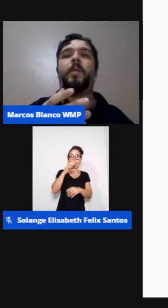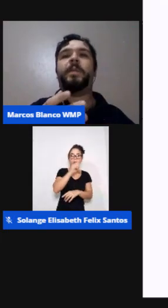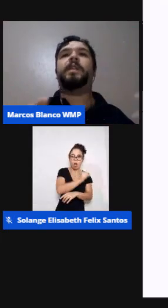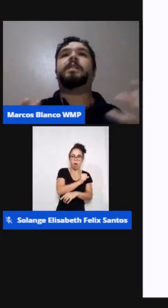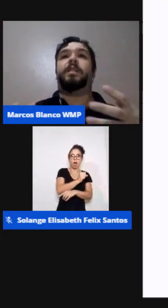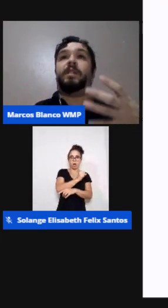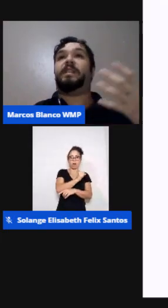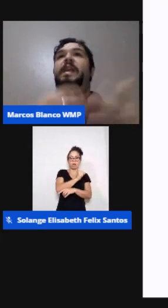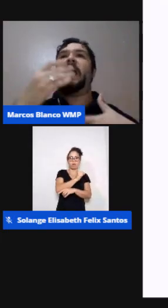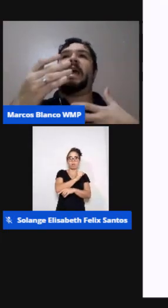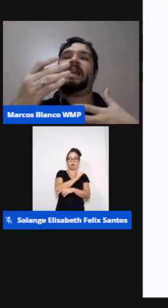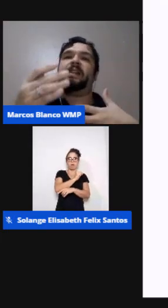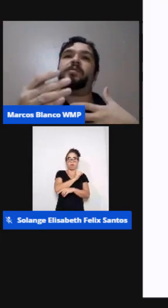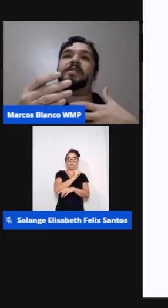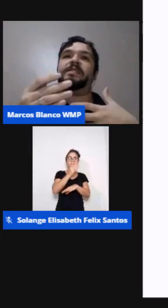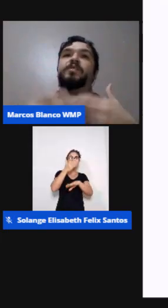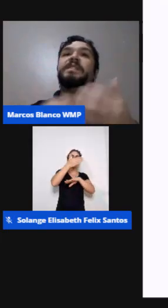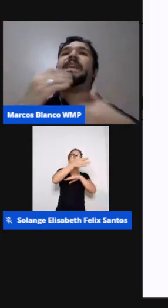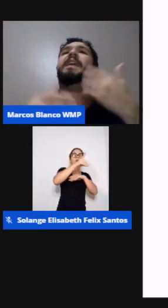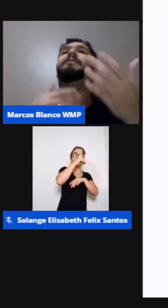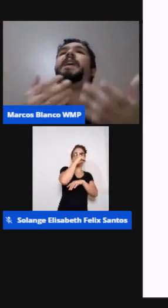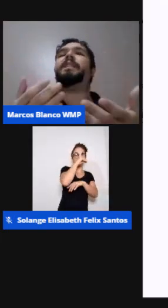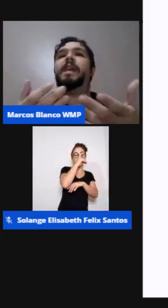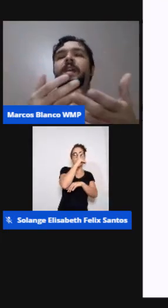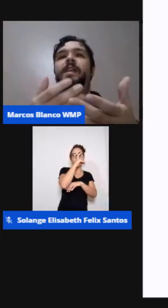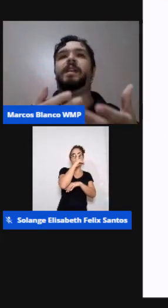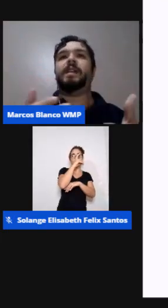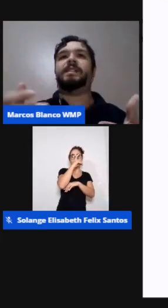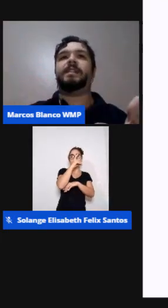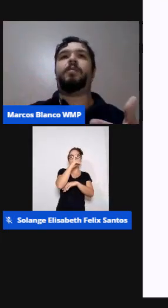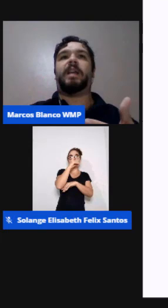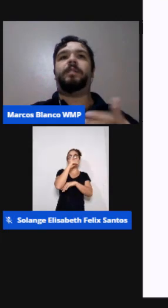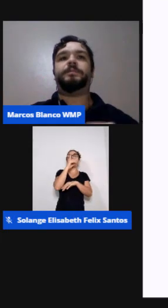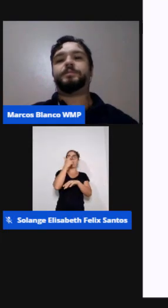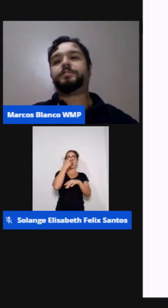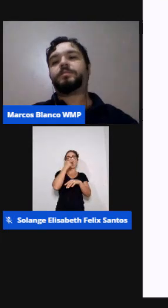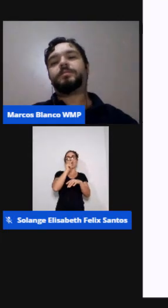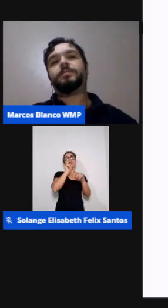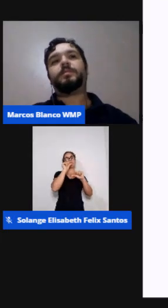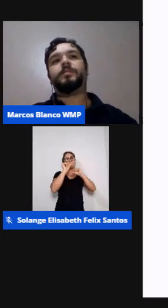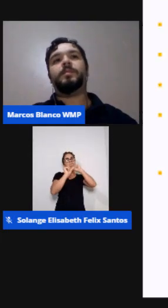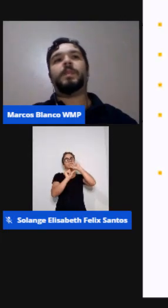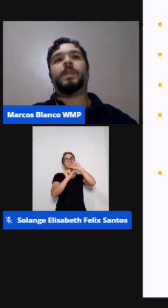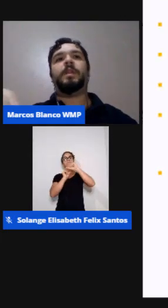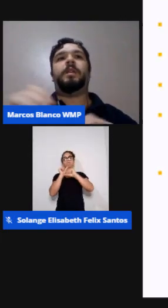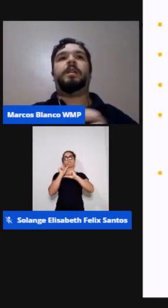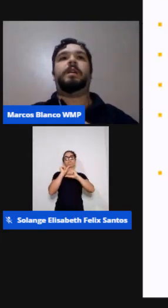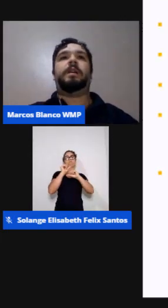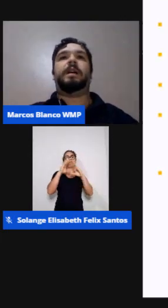até o hospital, então consegue reverter esse quadro.